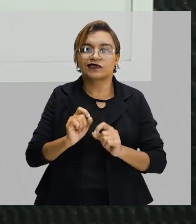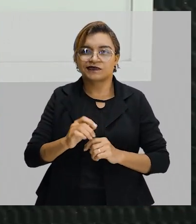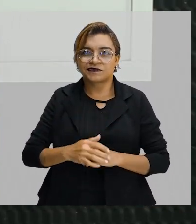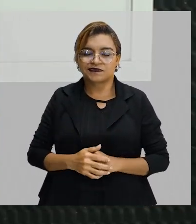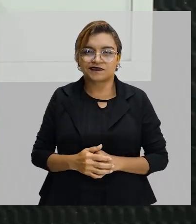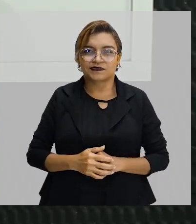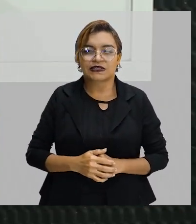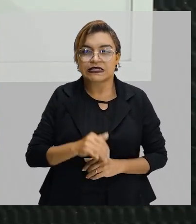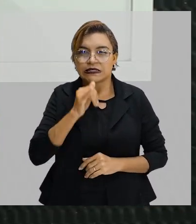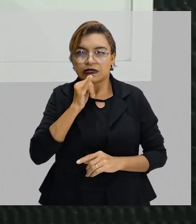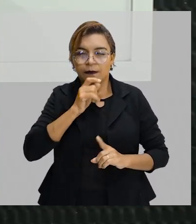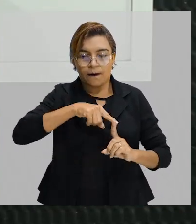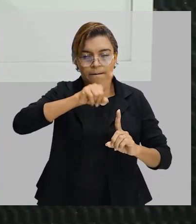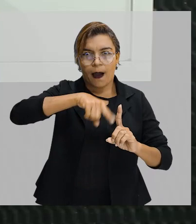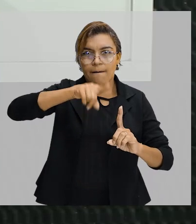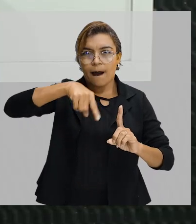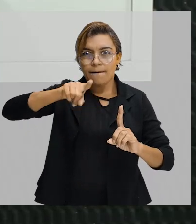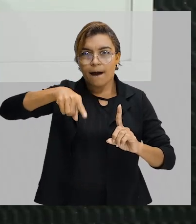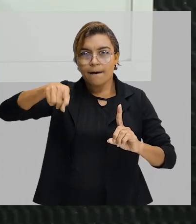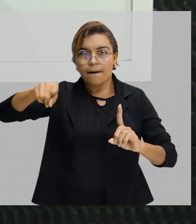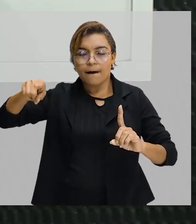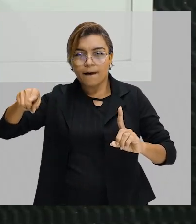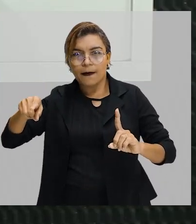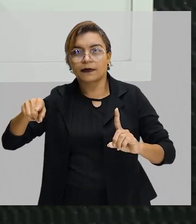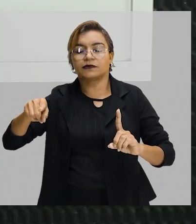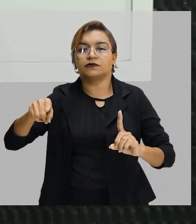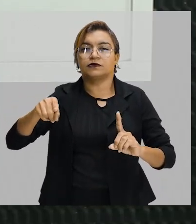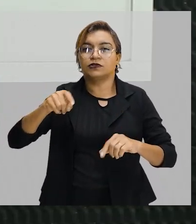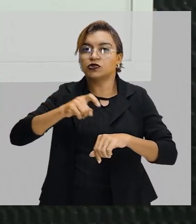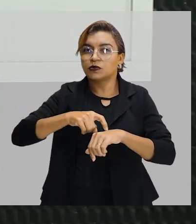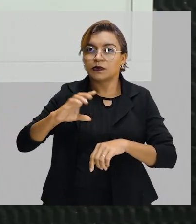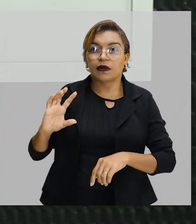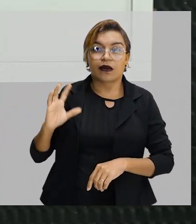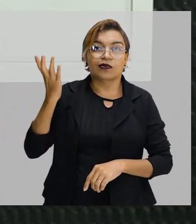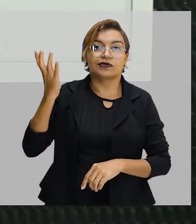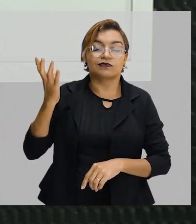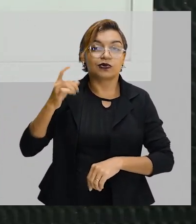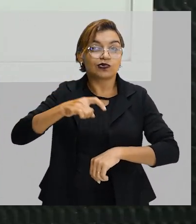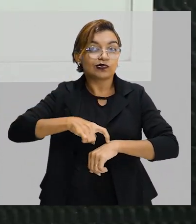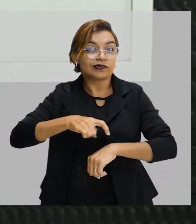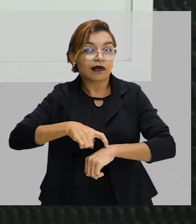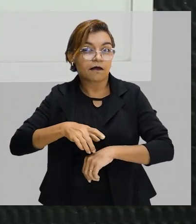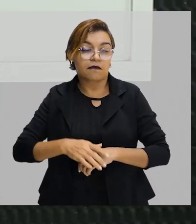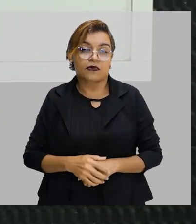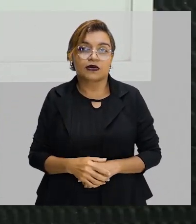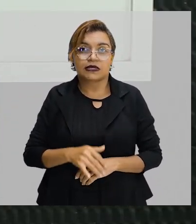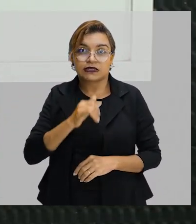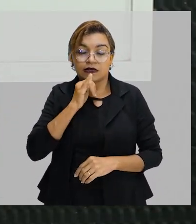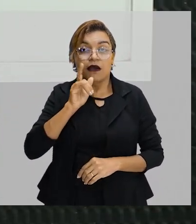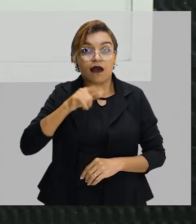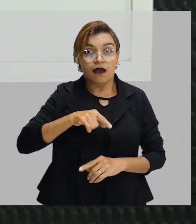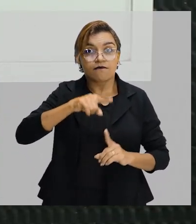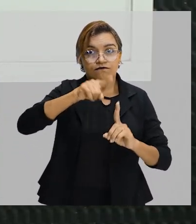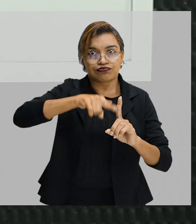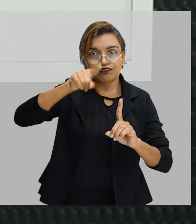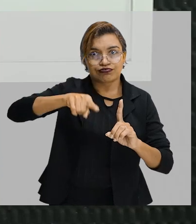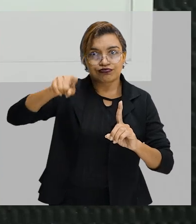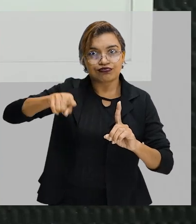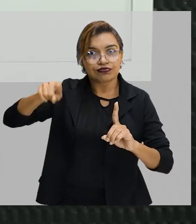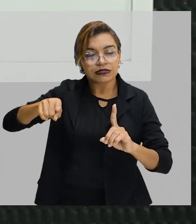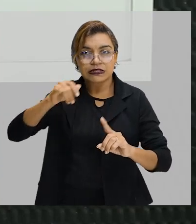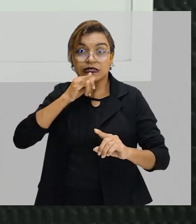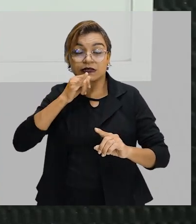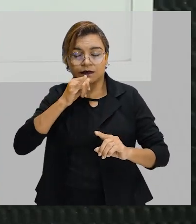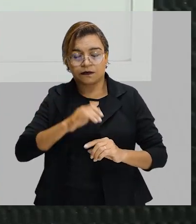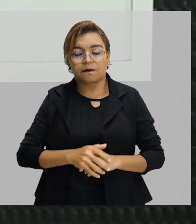de oscilações ou de eventos que vai acontecer em um determinado tempo. Essa é a frequência. Me